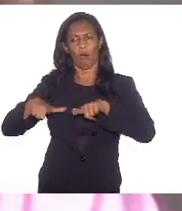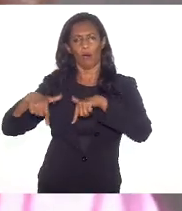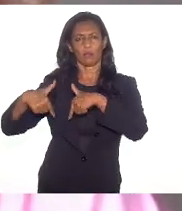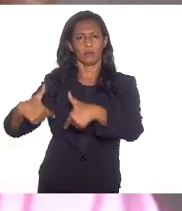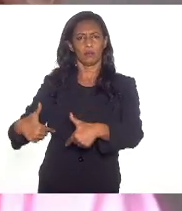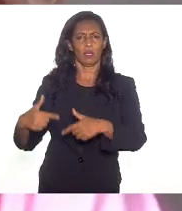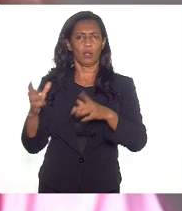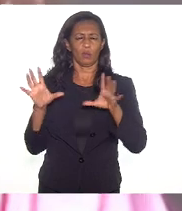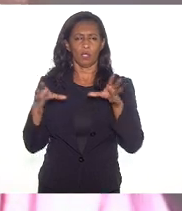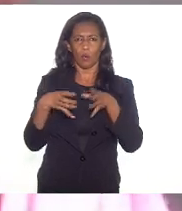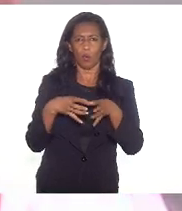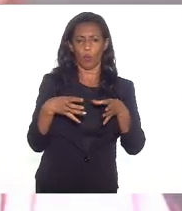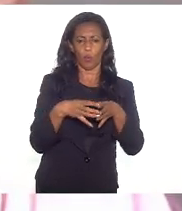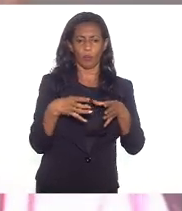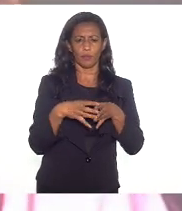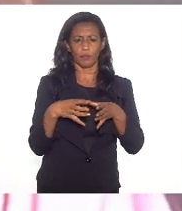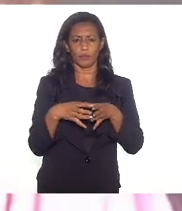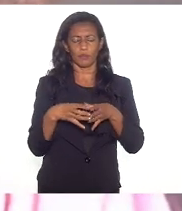comissão,